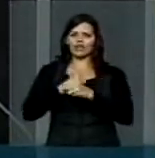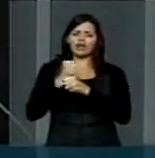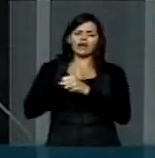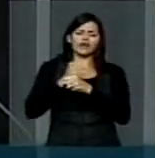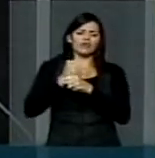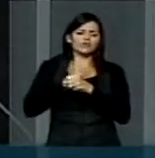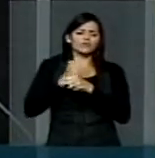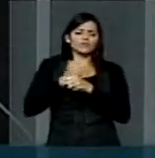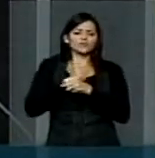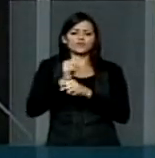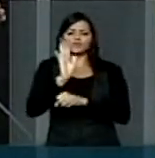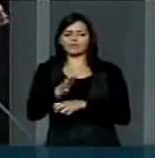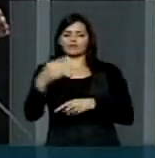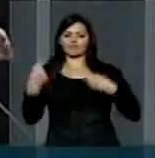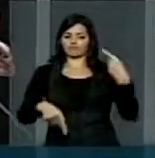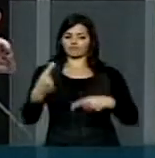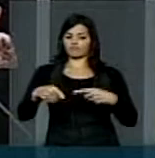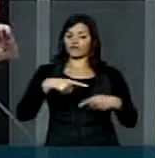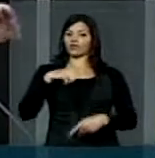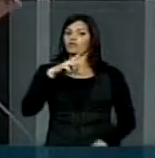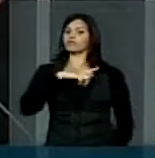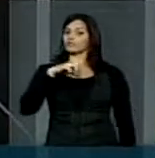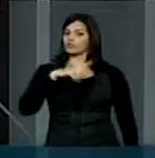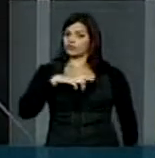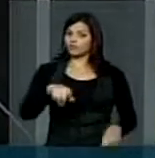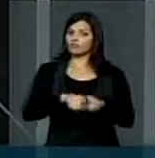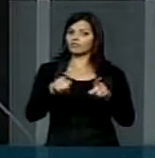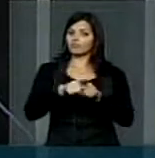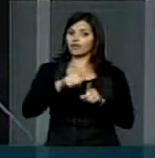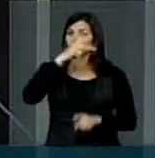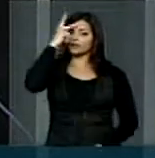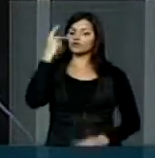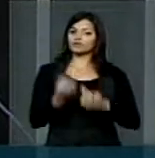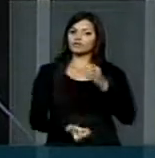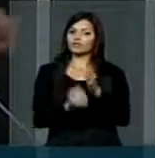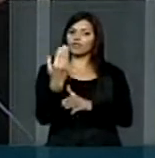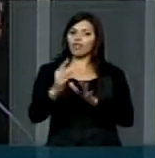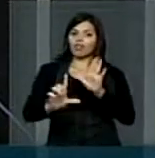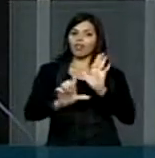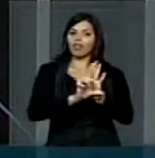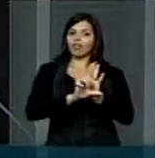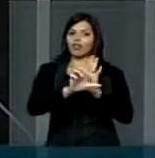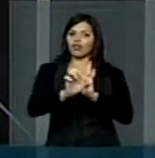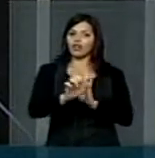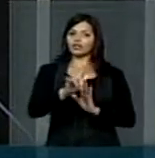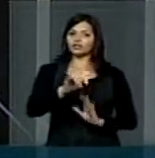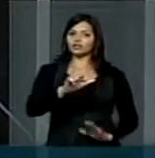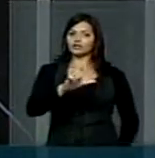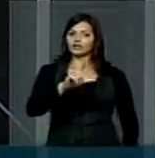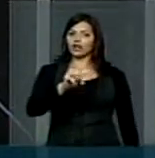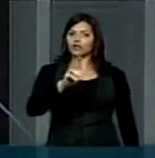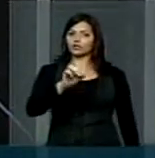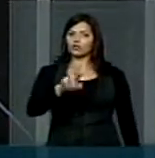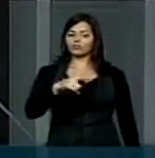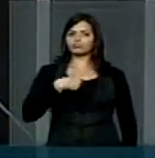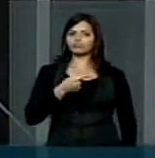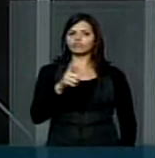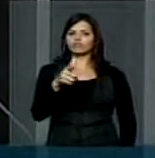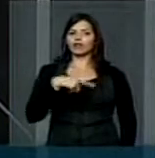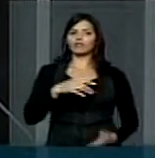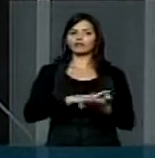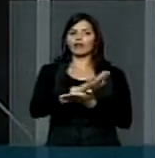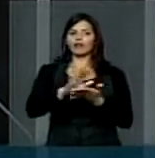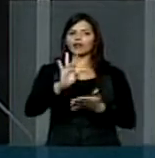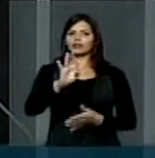de anos e para os quais os legisladores não chegaram a um termo. E